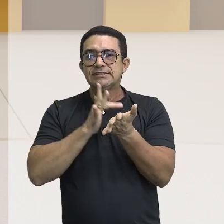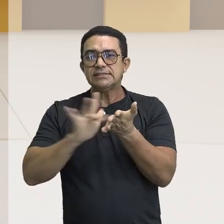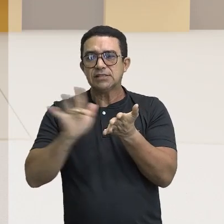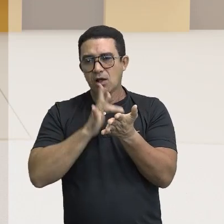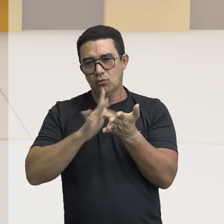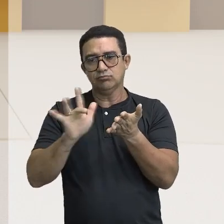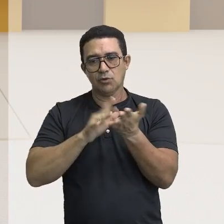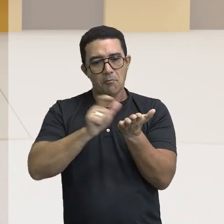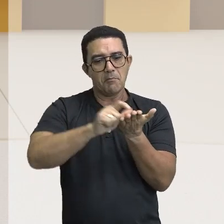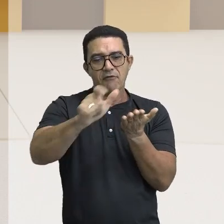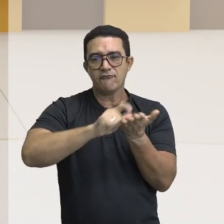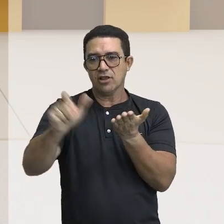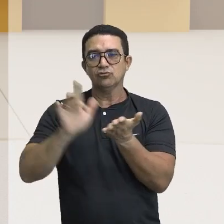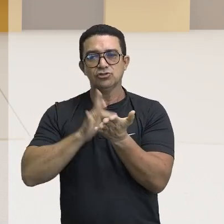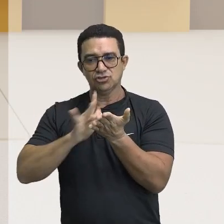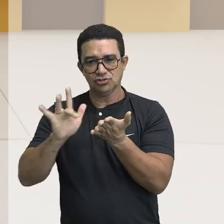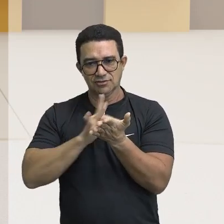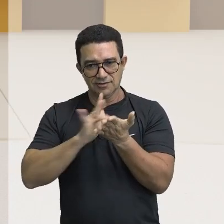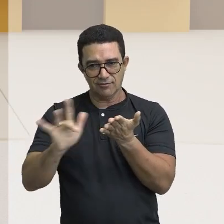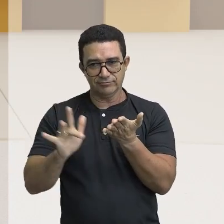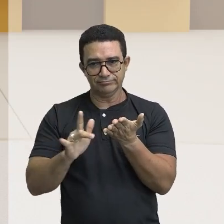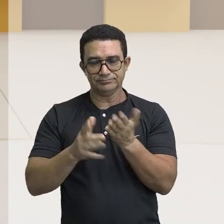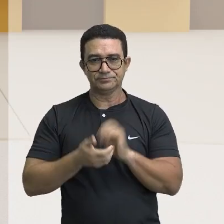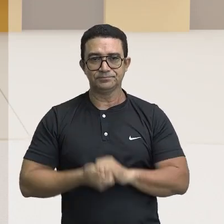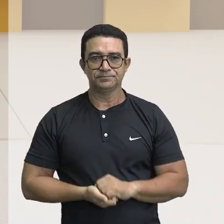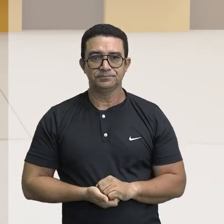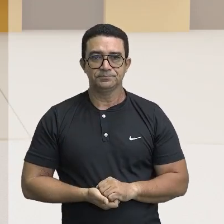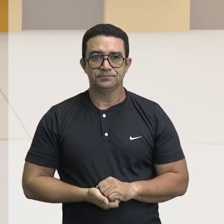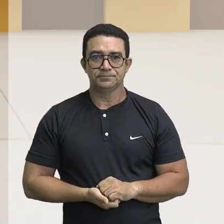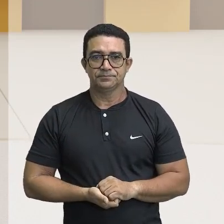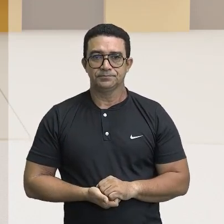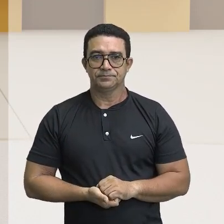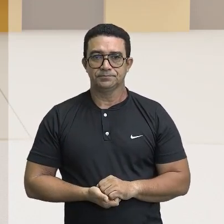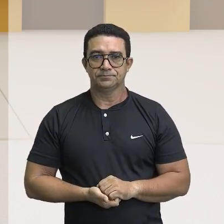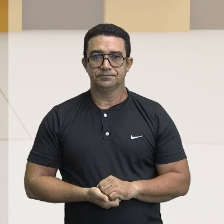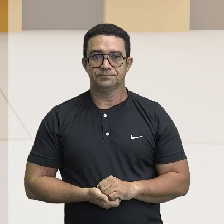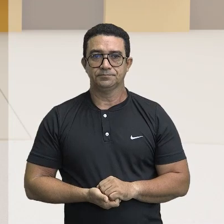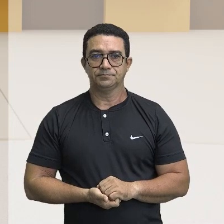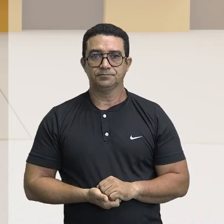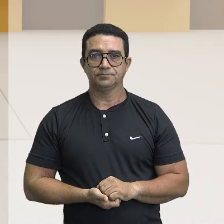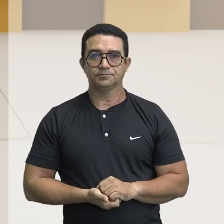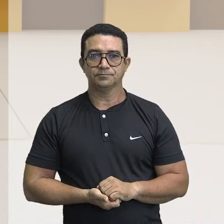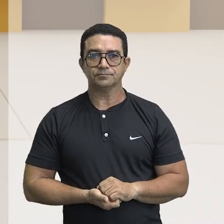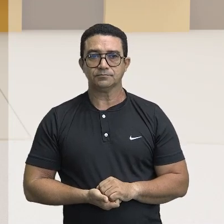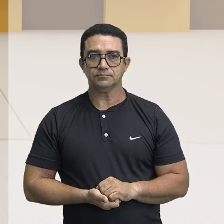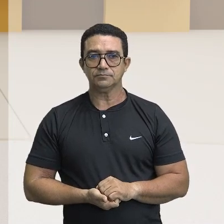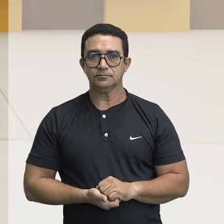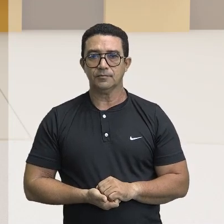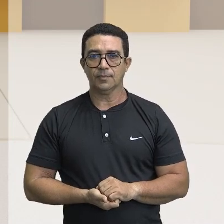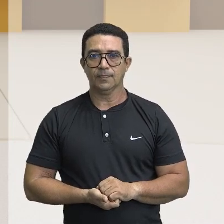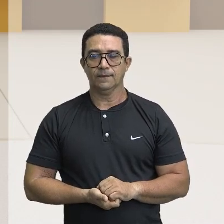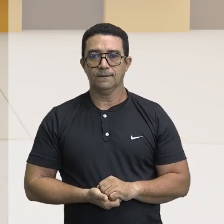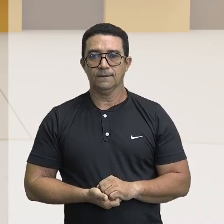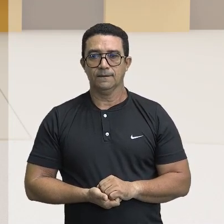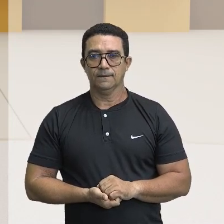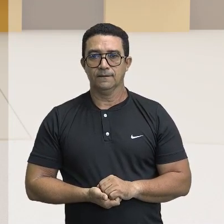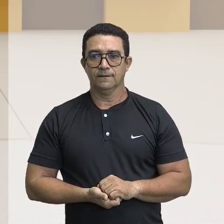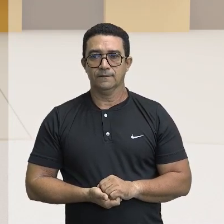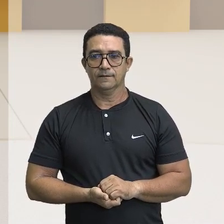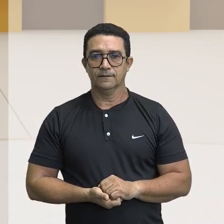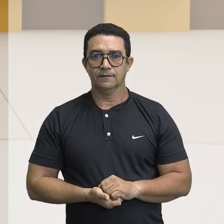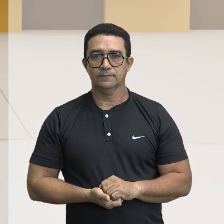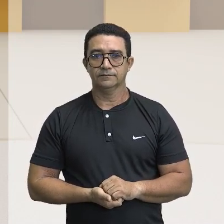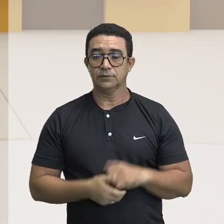nenhum. E qual mais meios a gente tem, professora, para divulgar a nossa pesquisa?